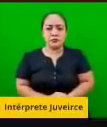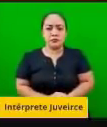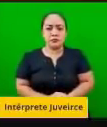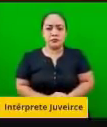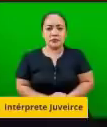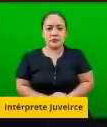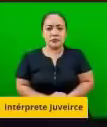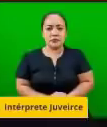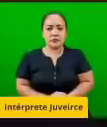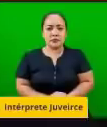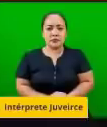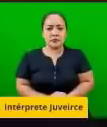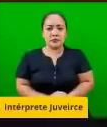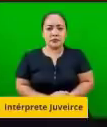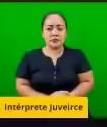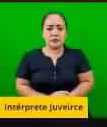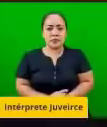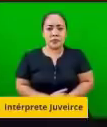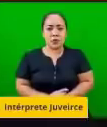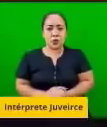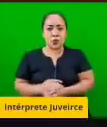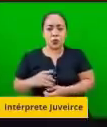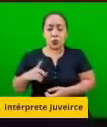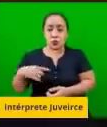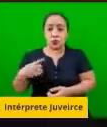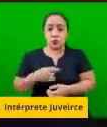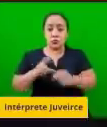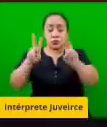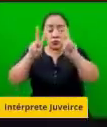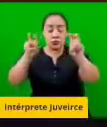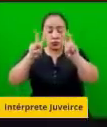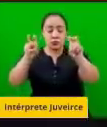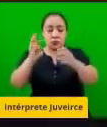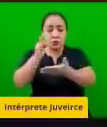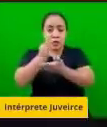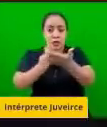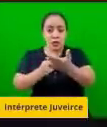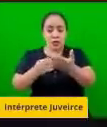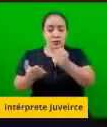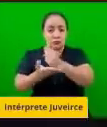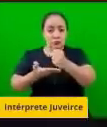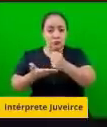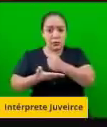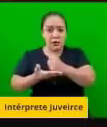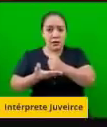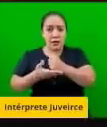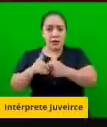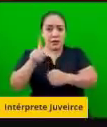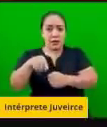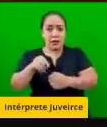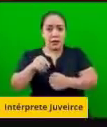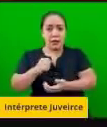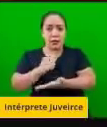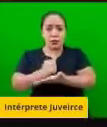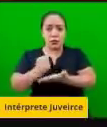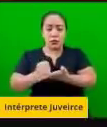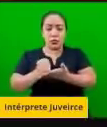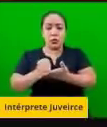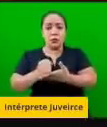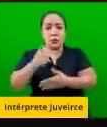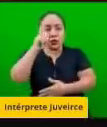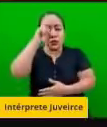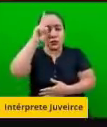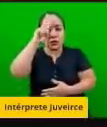O nosso texto base, que será o nosso documento histórico, ele deve apresentar algumas